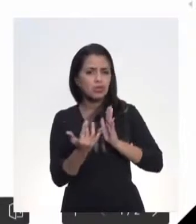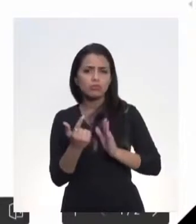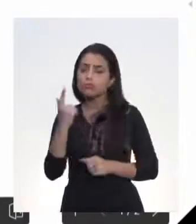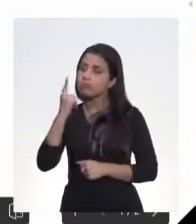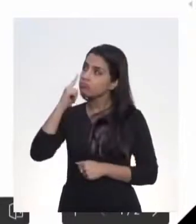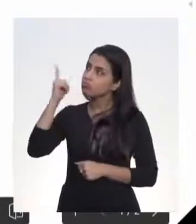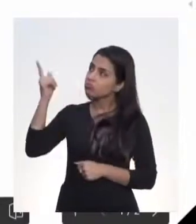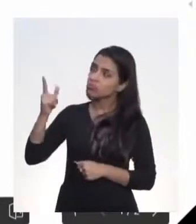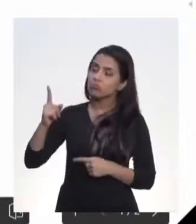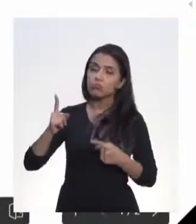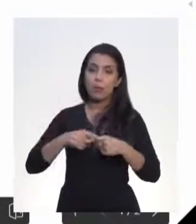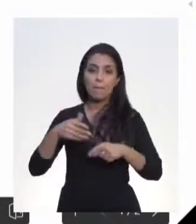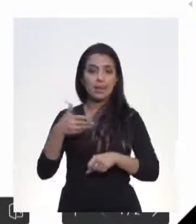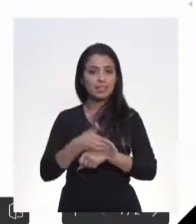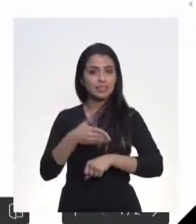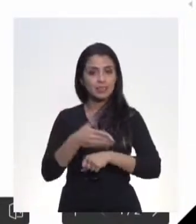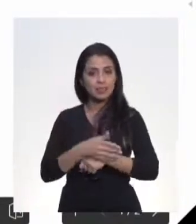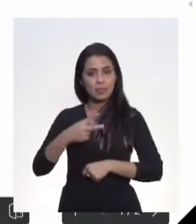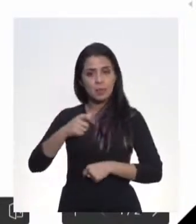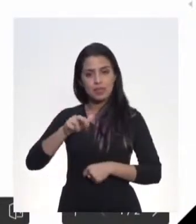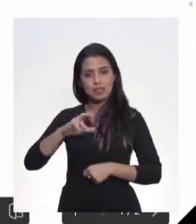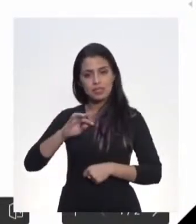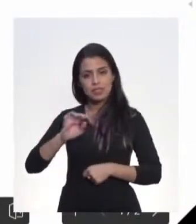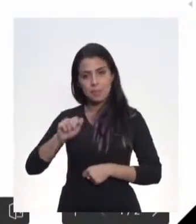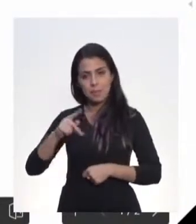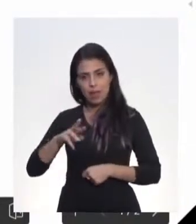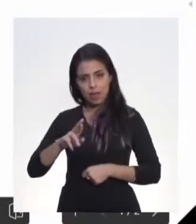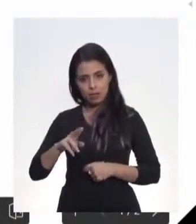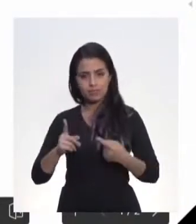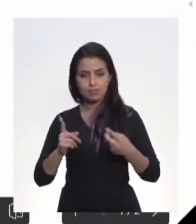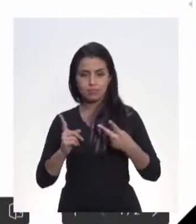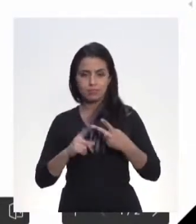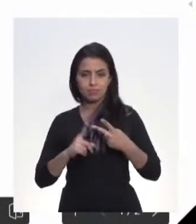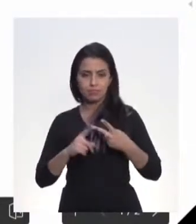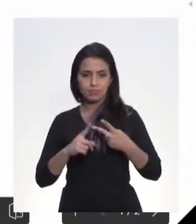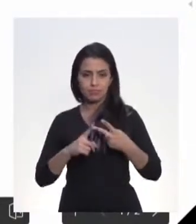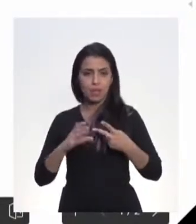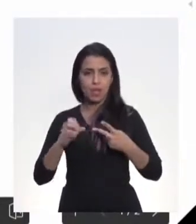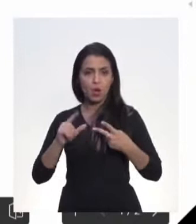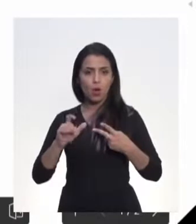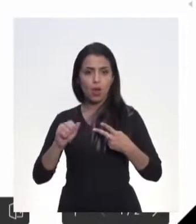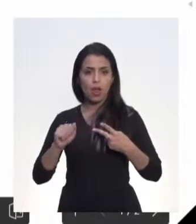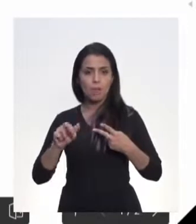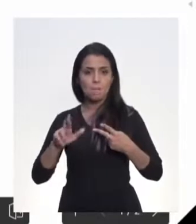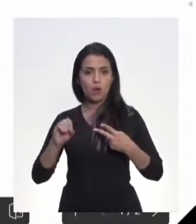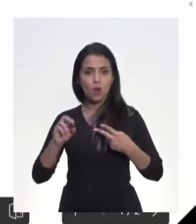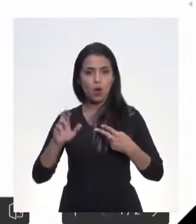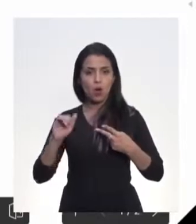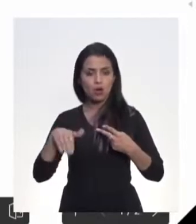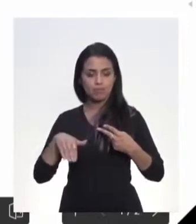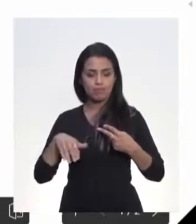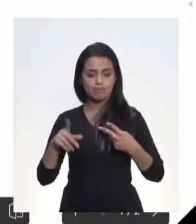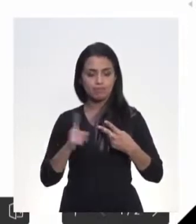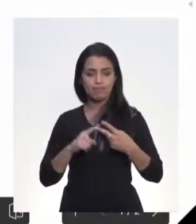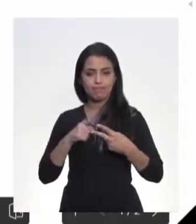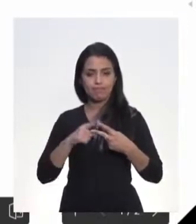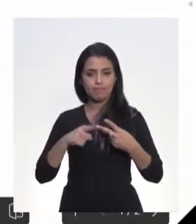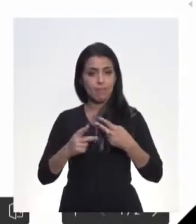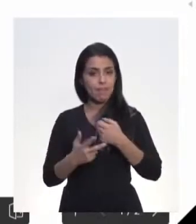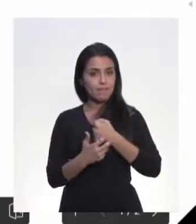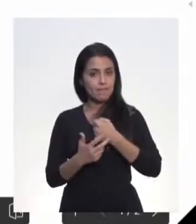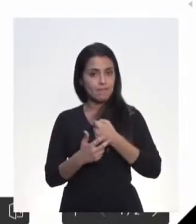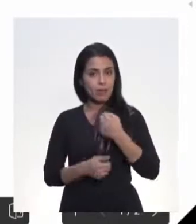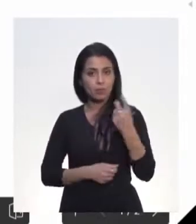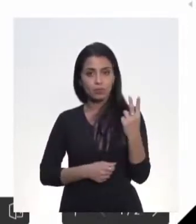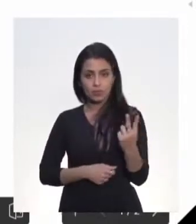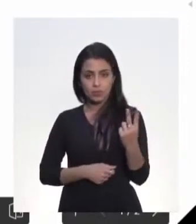verbos? Participam. Participam e... Colaboram. Colaboram. Não tenho mais nenhum verbo,